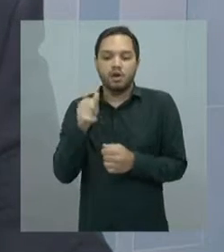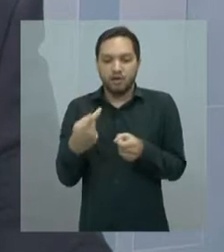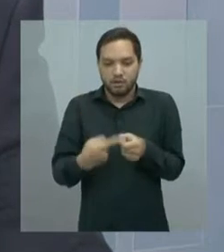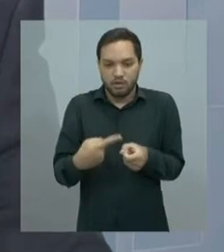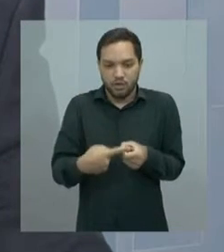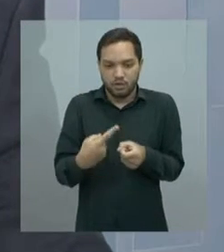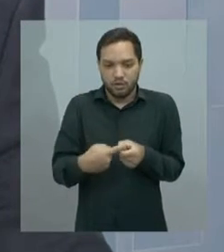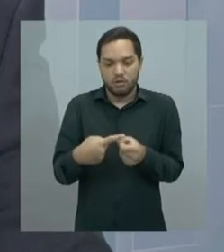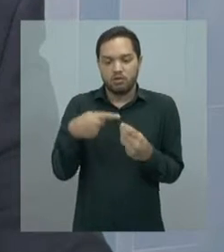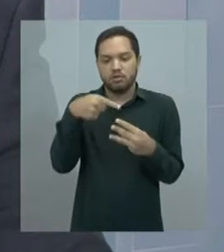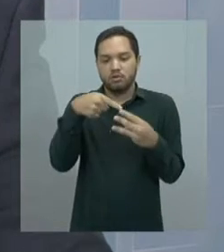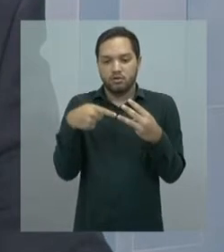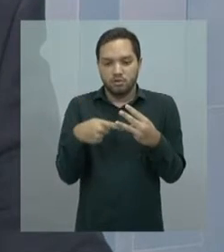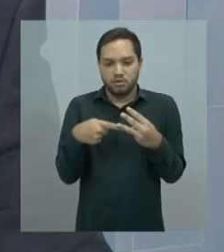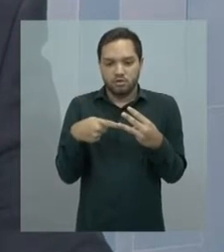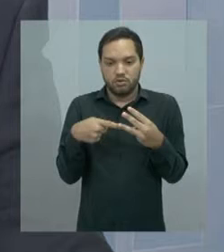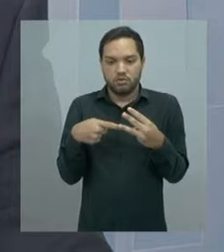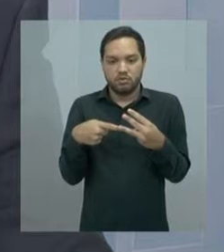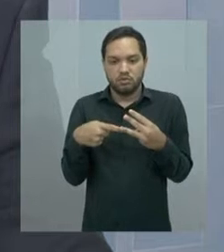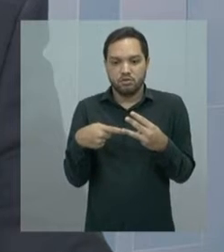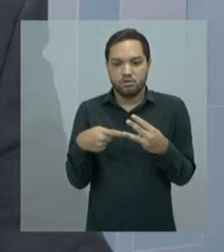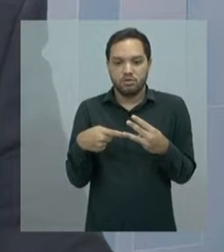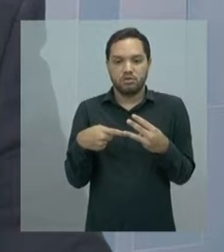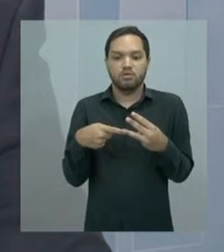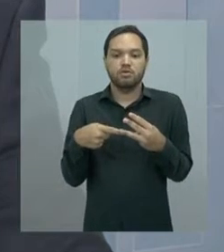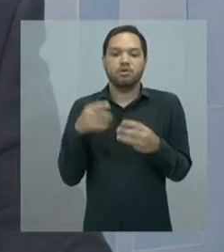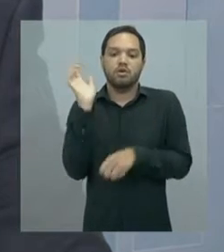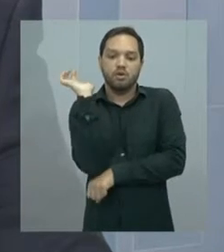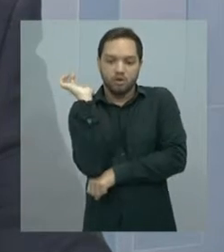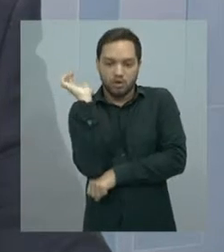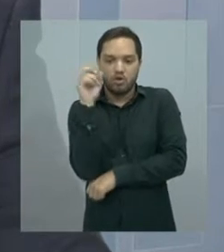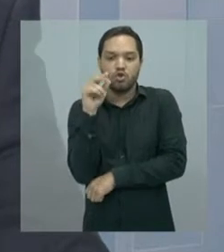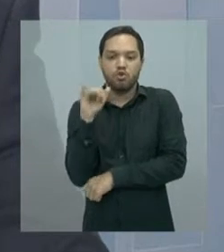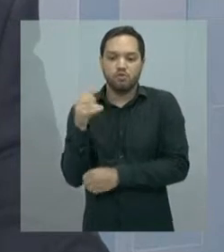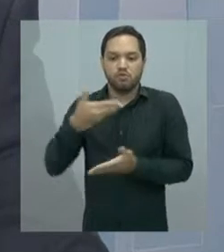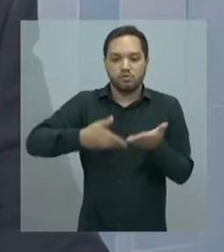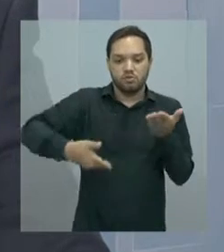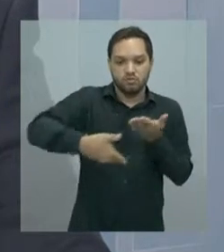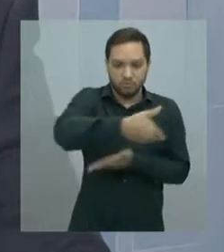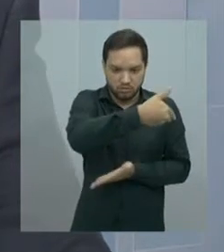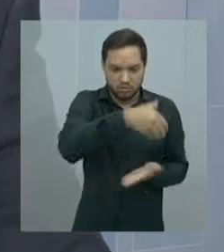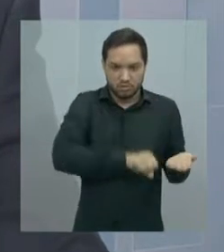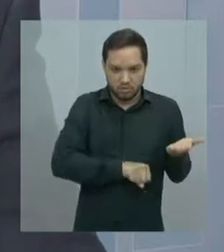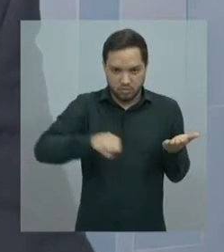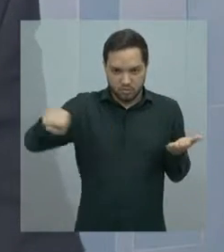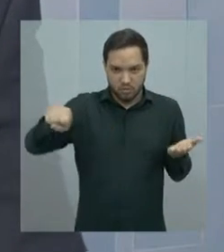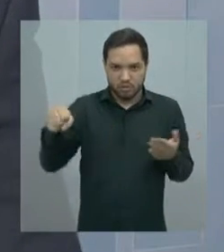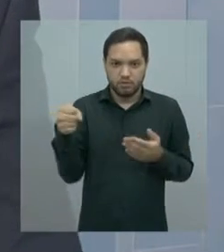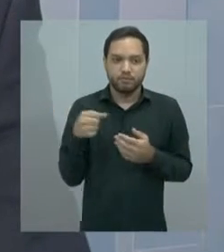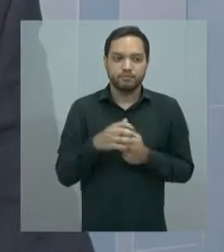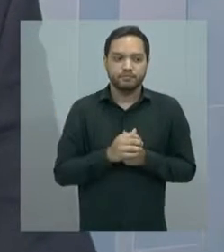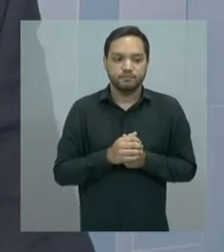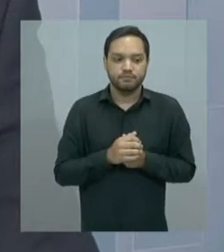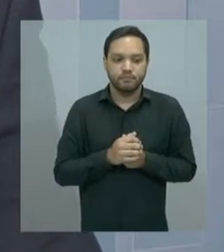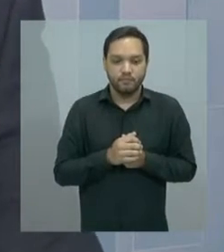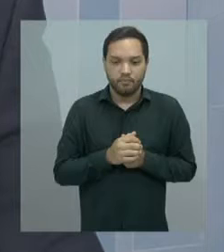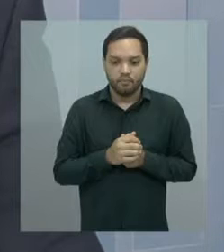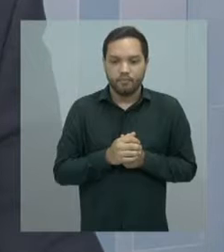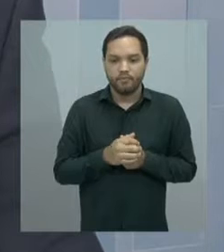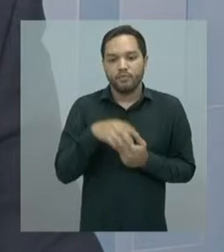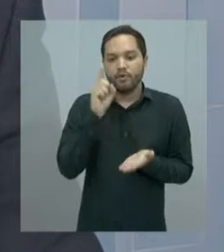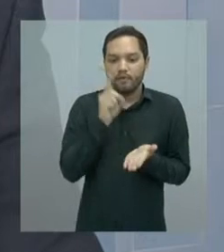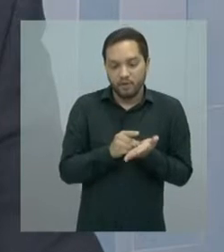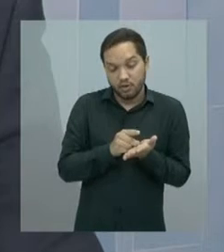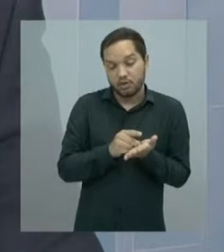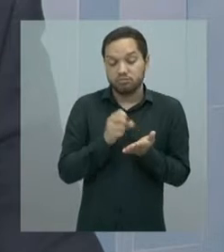esses 3 municípios. Né? Na verdade, foi Crateús, Novo Oriente e Independência. Independência. E, na verdade, se